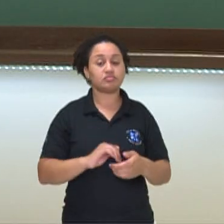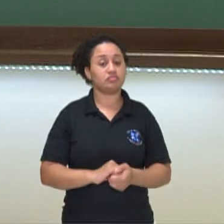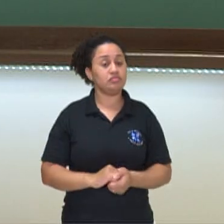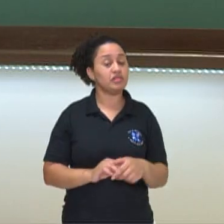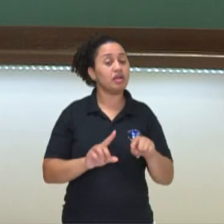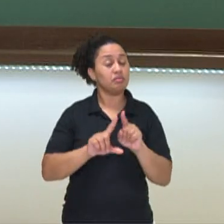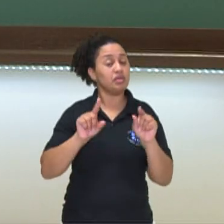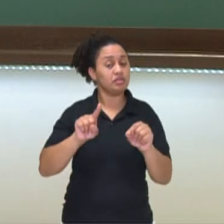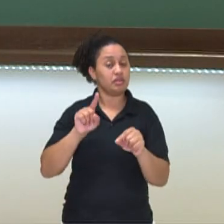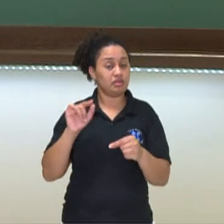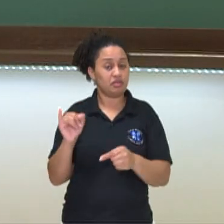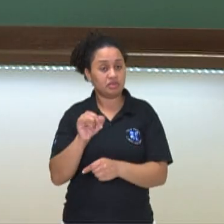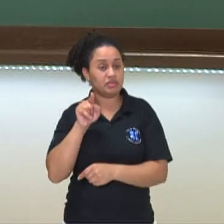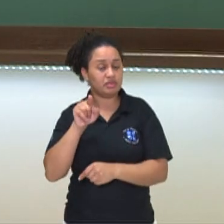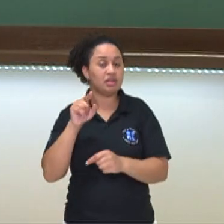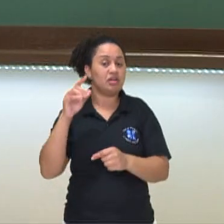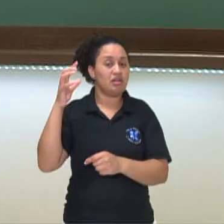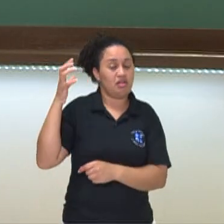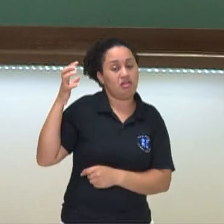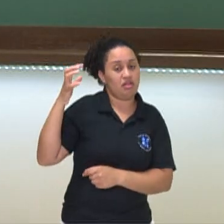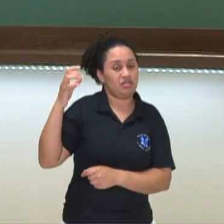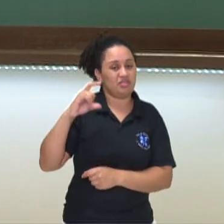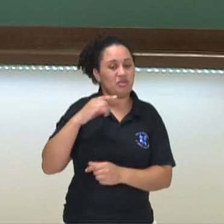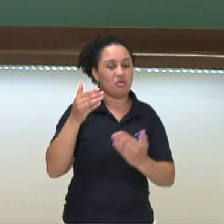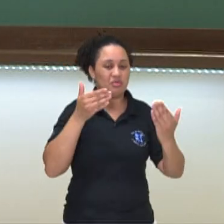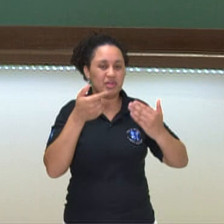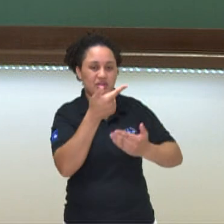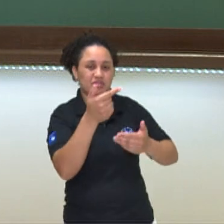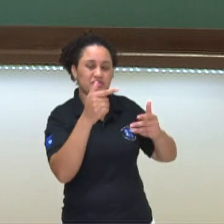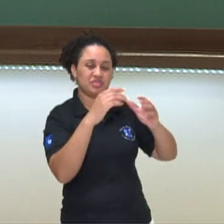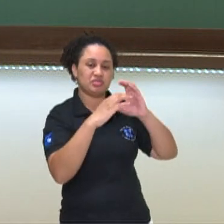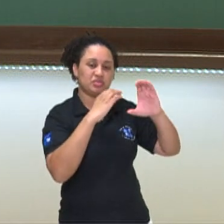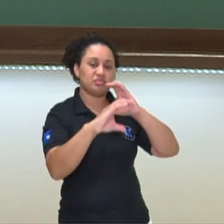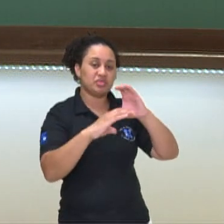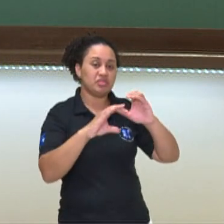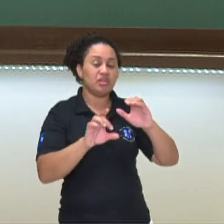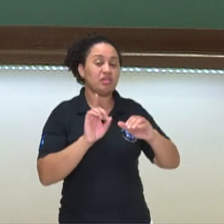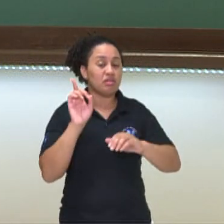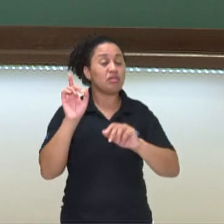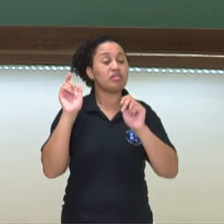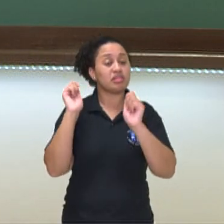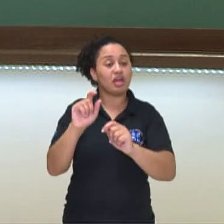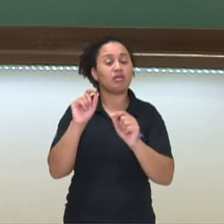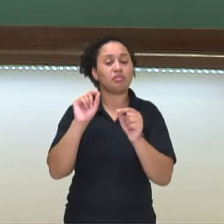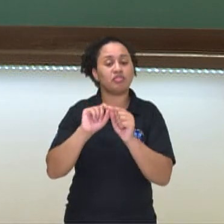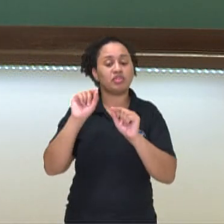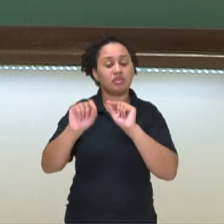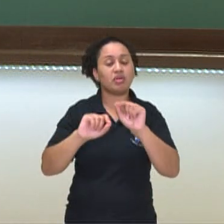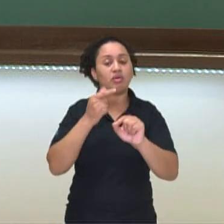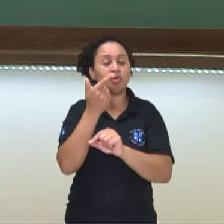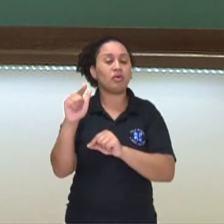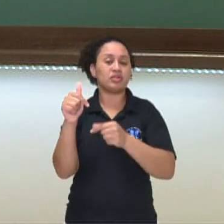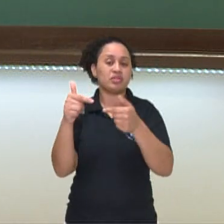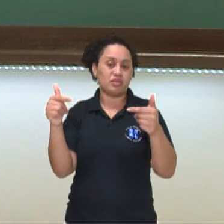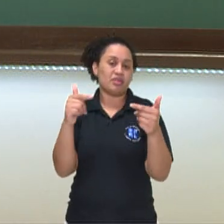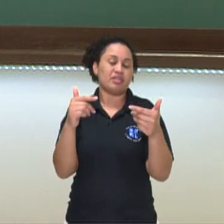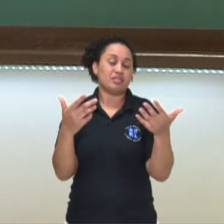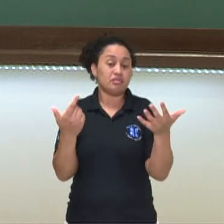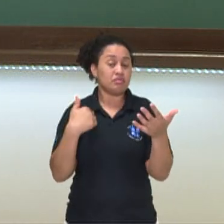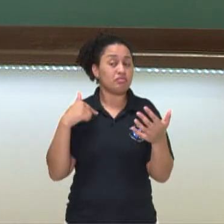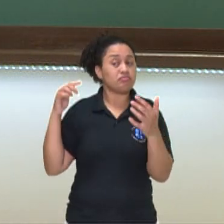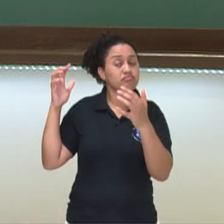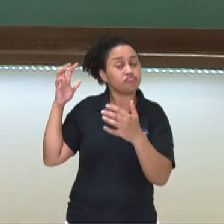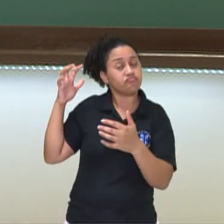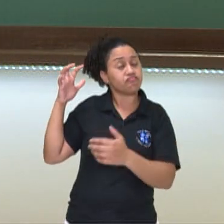vantagem do rádio, quando comparado a alguns outros meios de comunicação, é que você pode realizar outras tarefas e o rádio